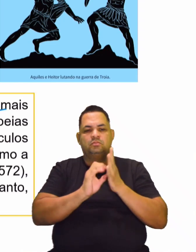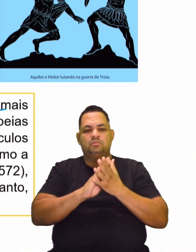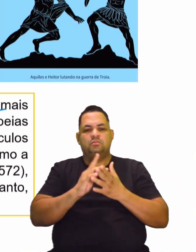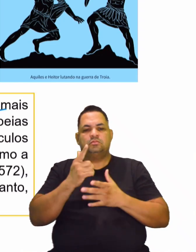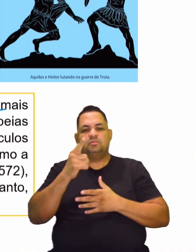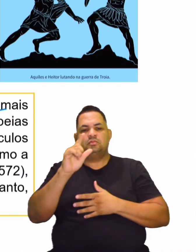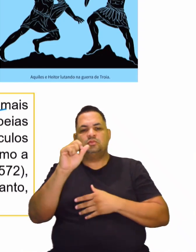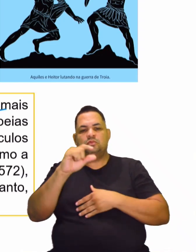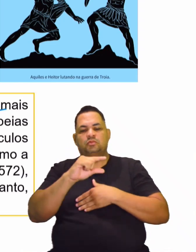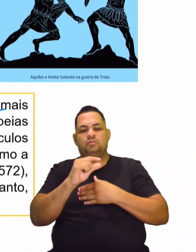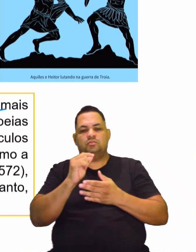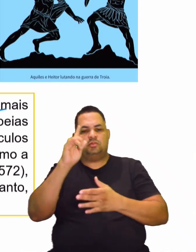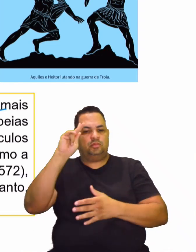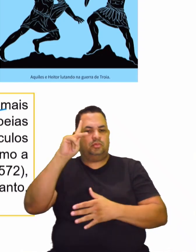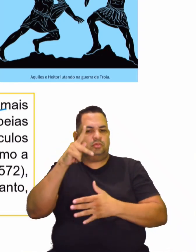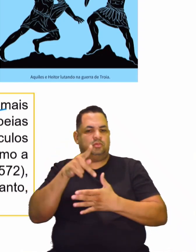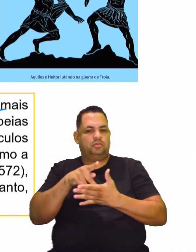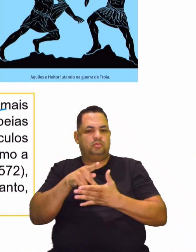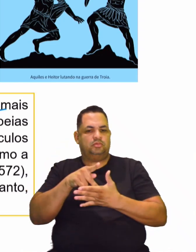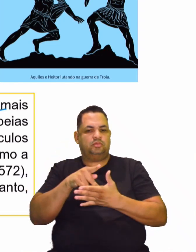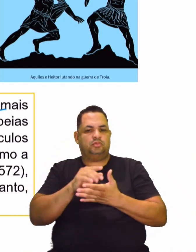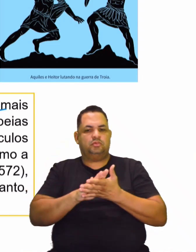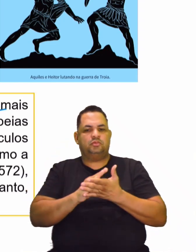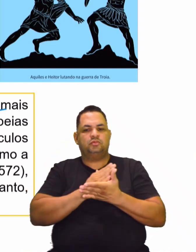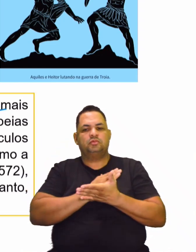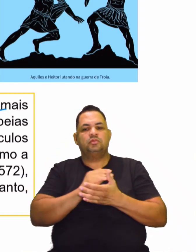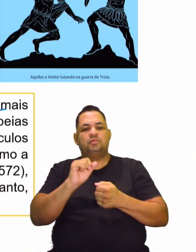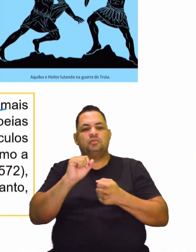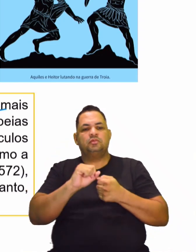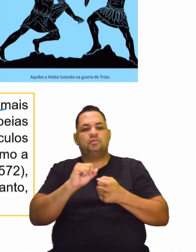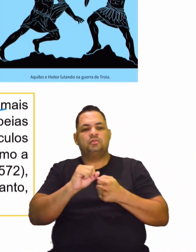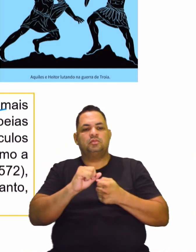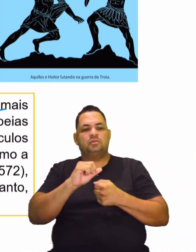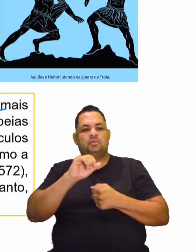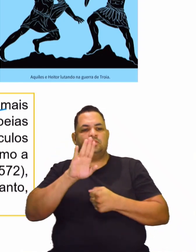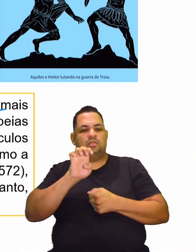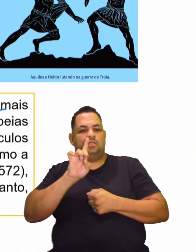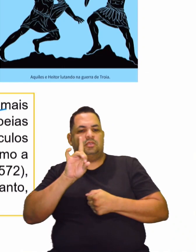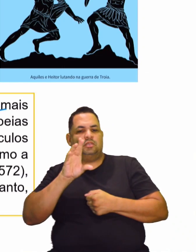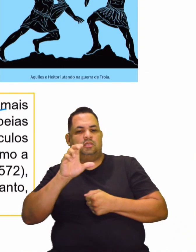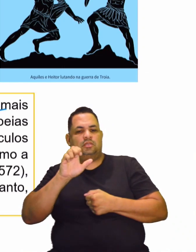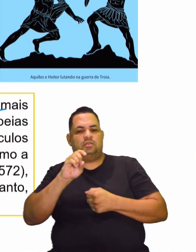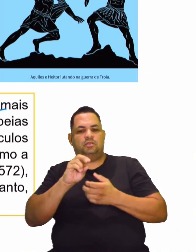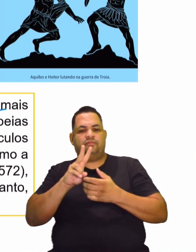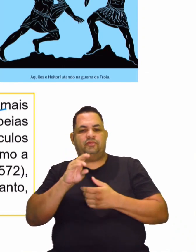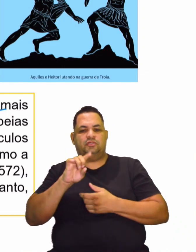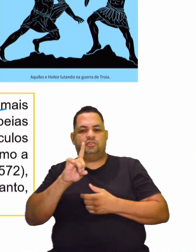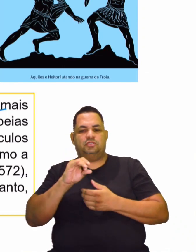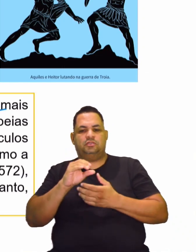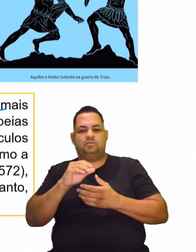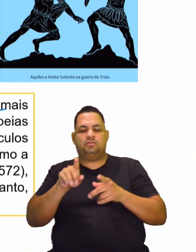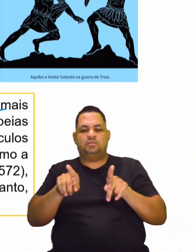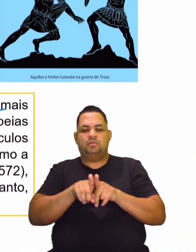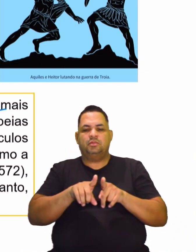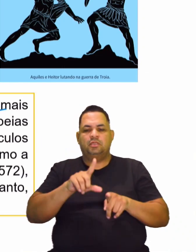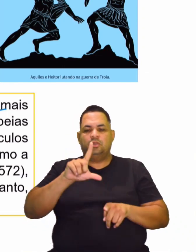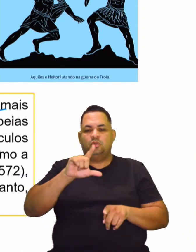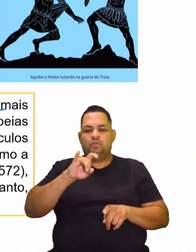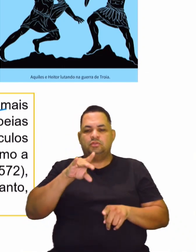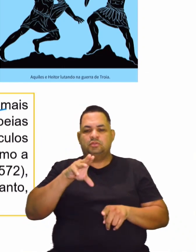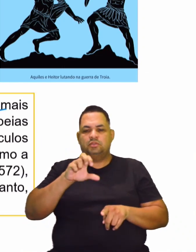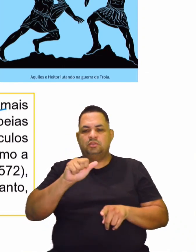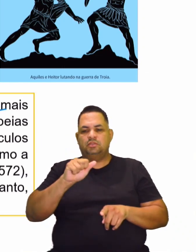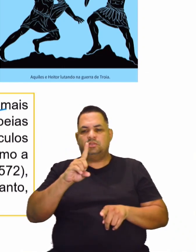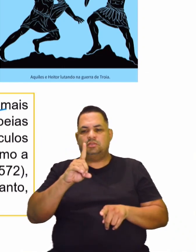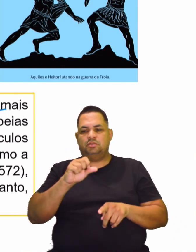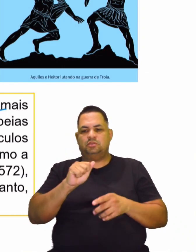épicos, como a Eneida, século I a.C., a de Virgílio e os Lusíadas,